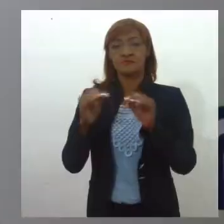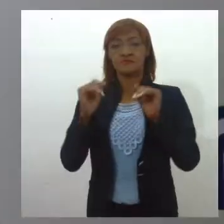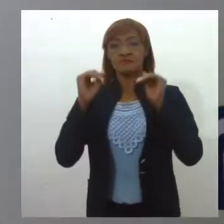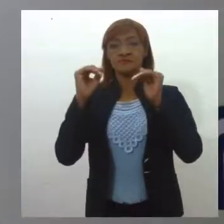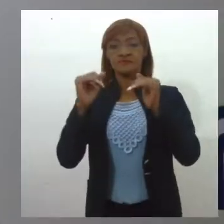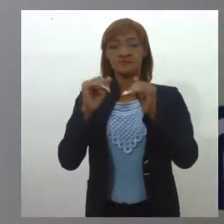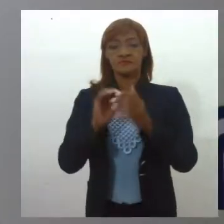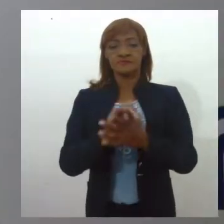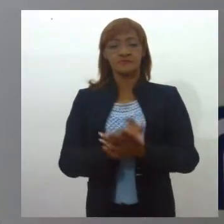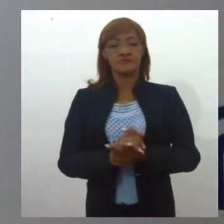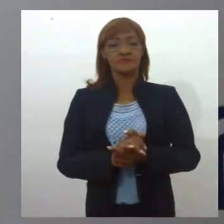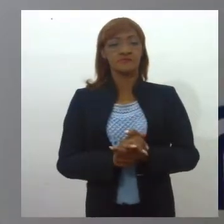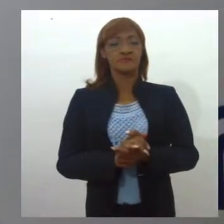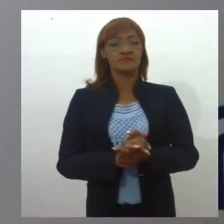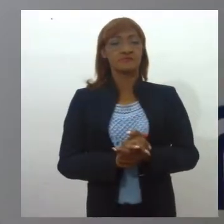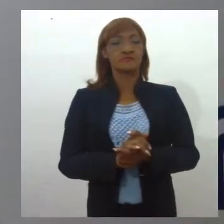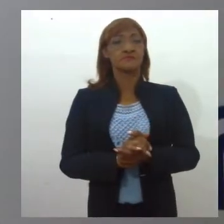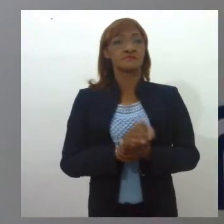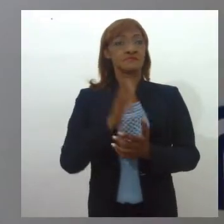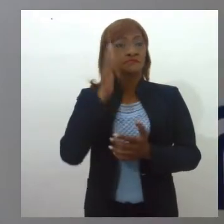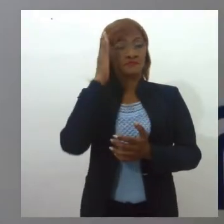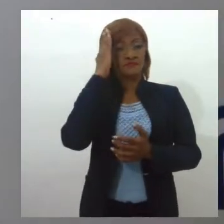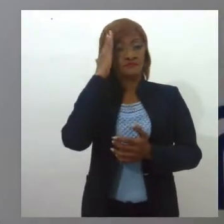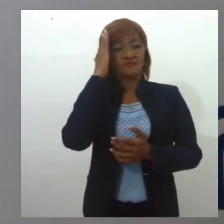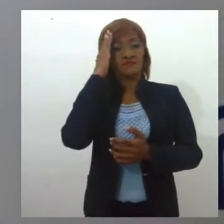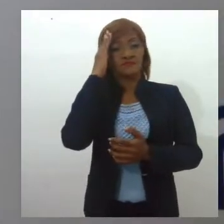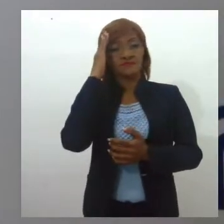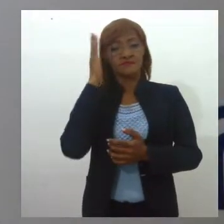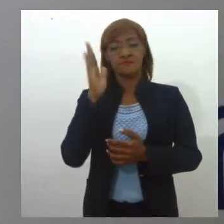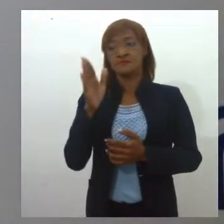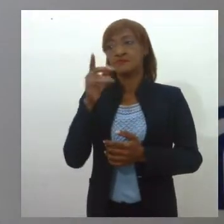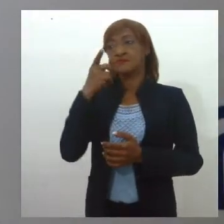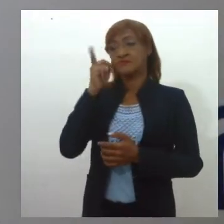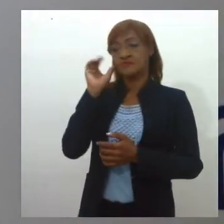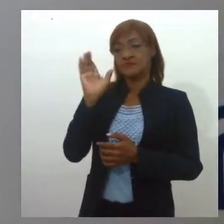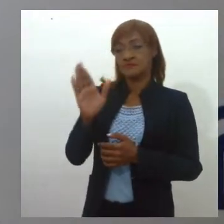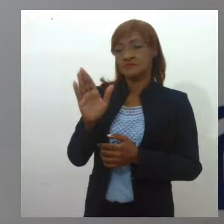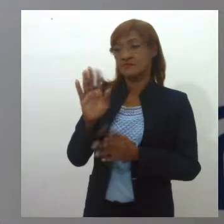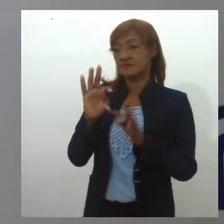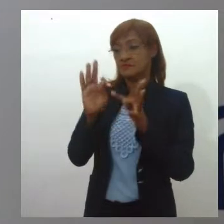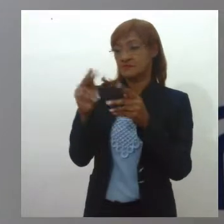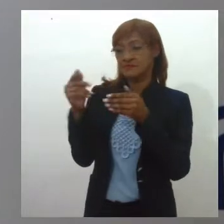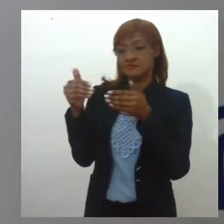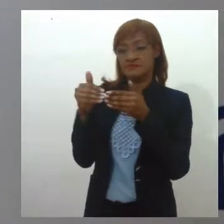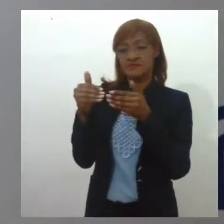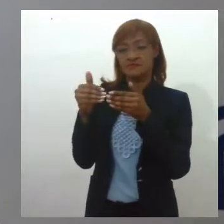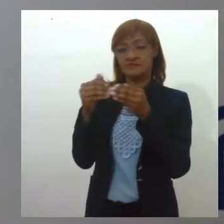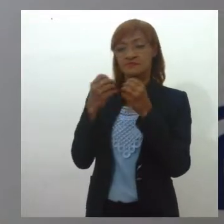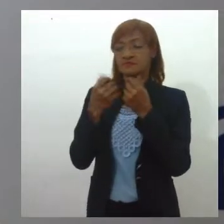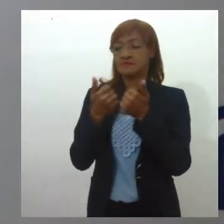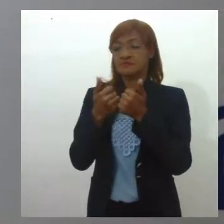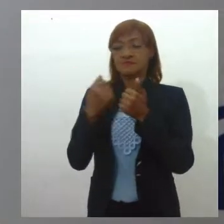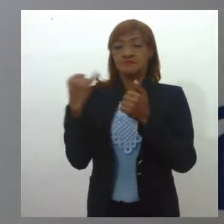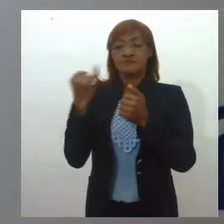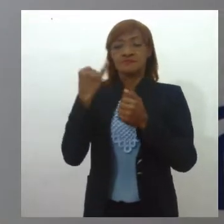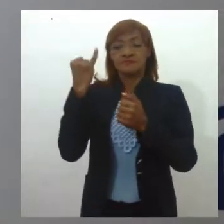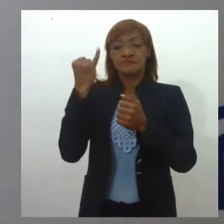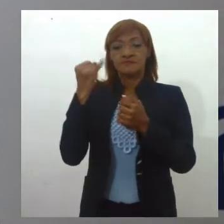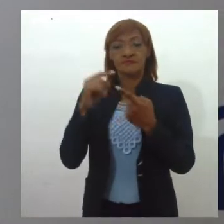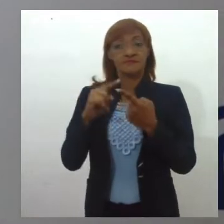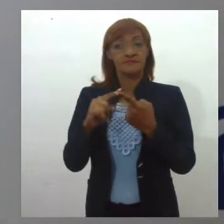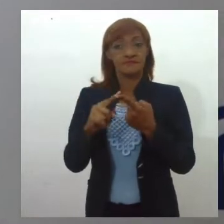Eleitoral. Entendo que o julgamento de ontem prevaleceu o bom senso, por dois aspectos importantes. Do ponto de vista